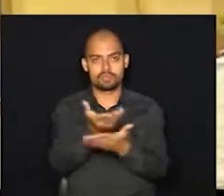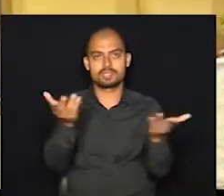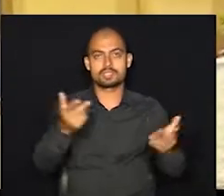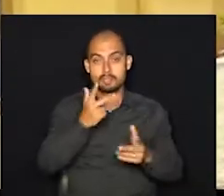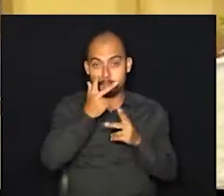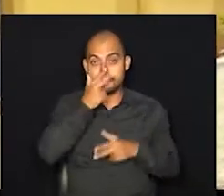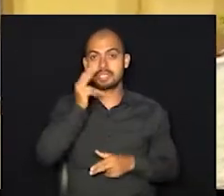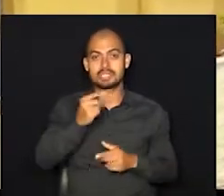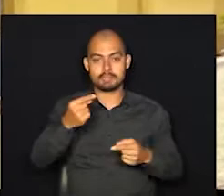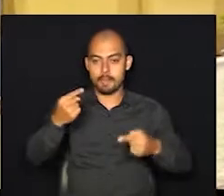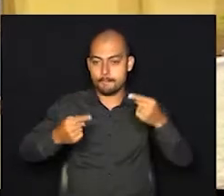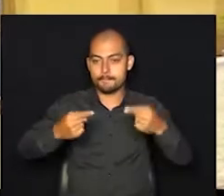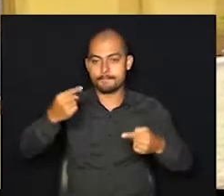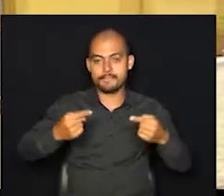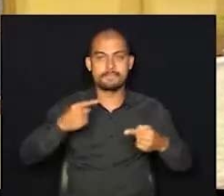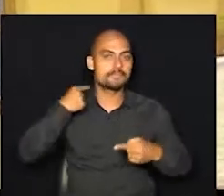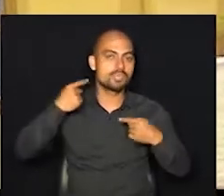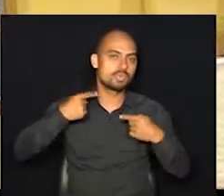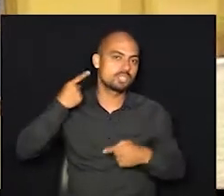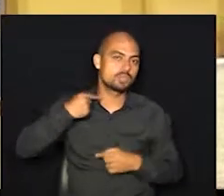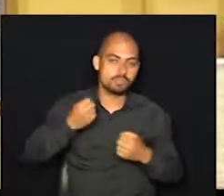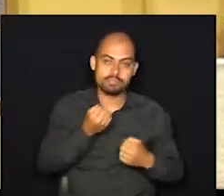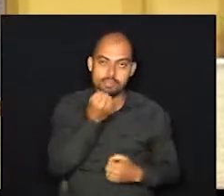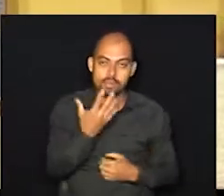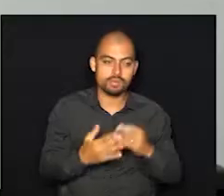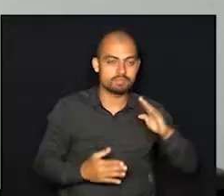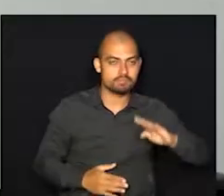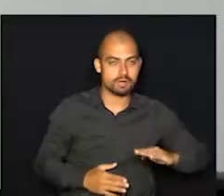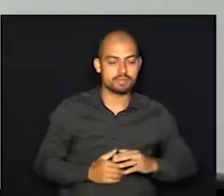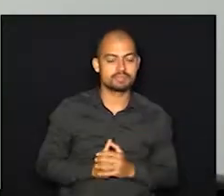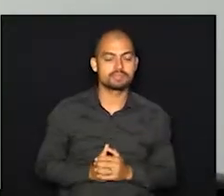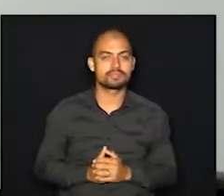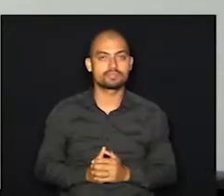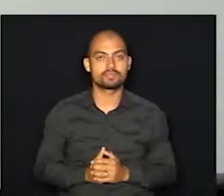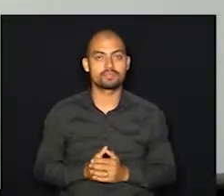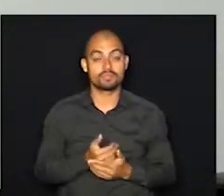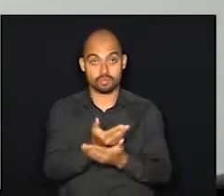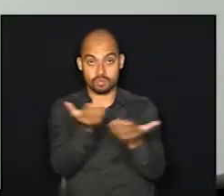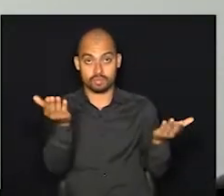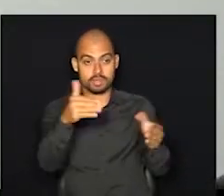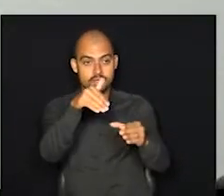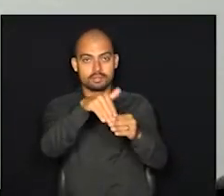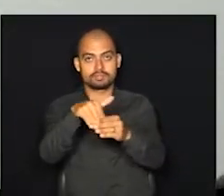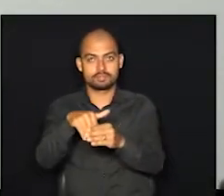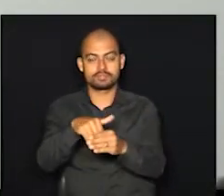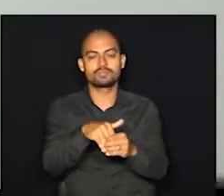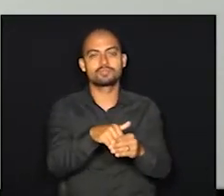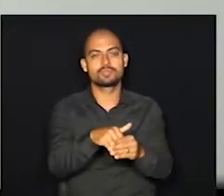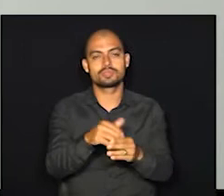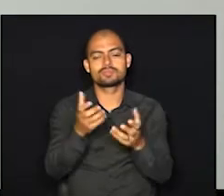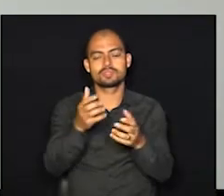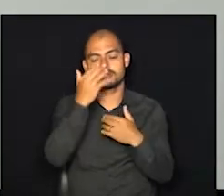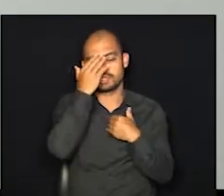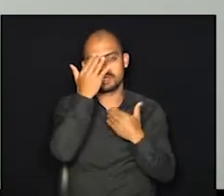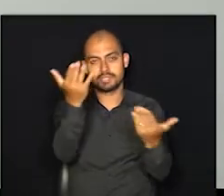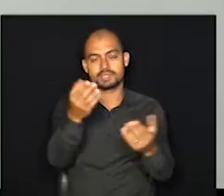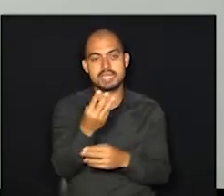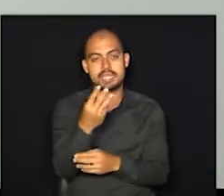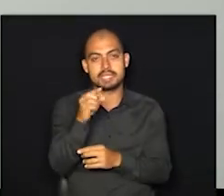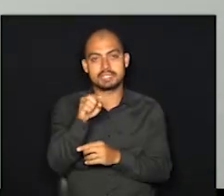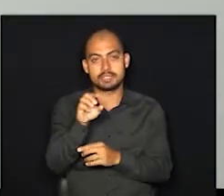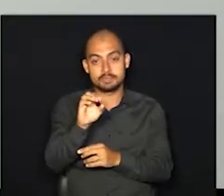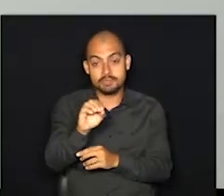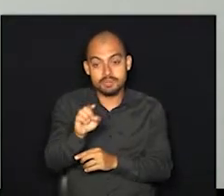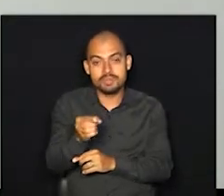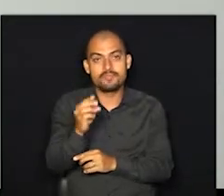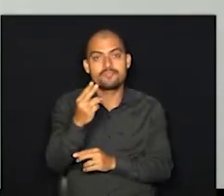você veja a diferença entre bons e maus políticos. Meus queridos eleitores, gostaria de agradecer pelos 3.020 votos